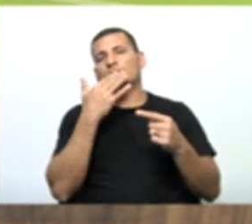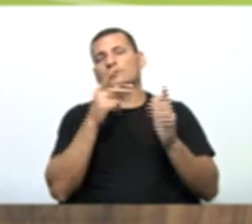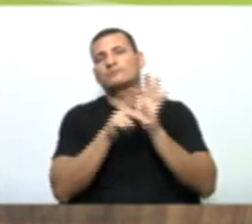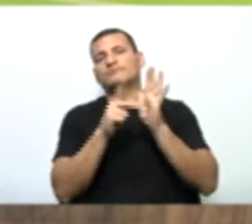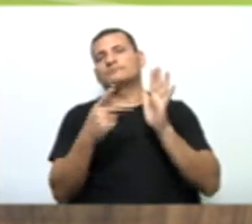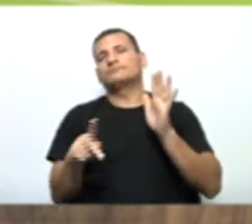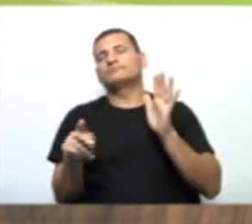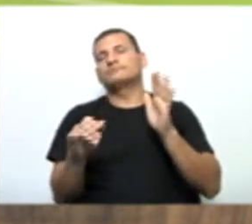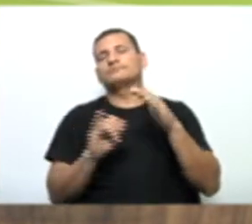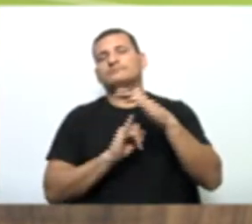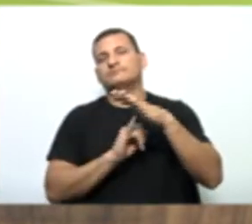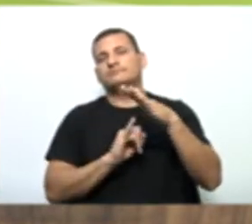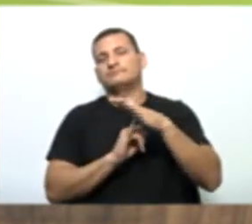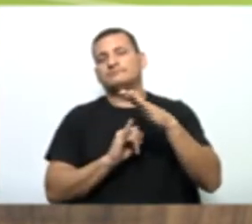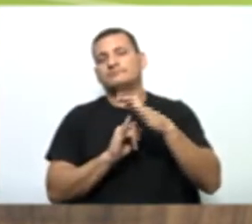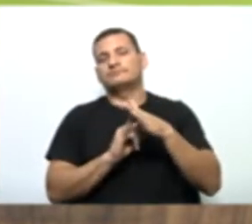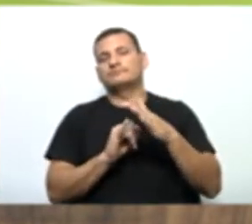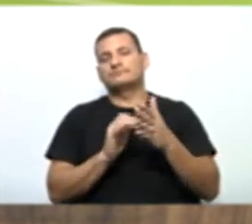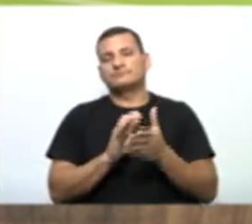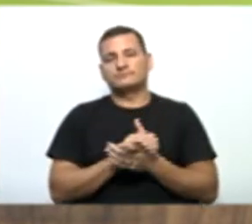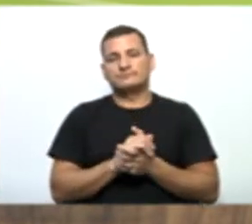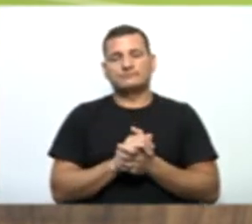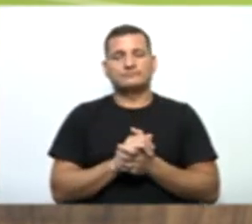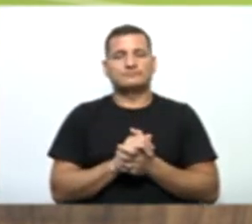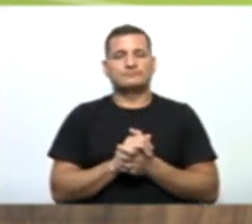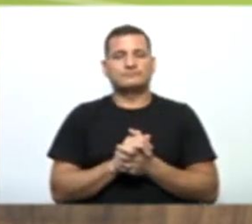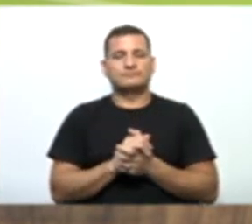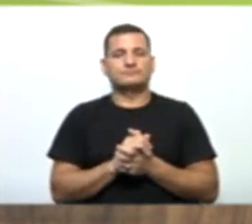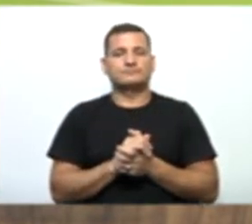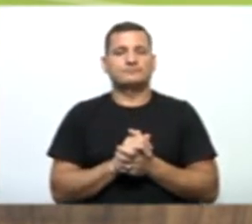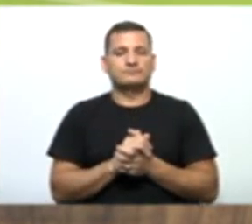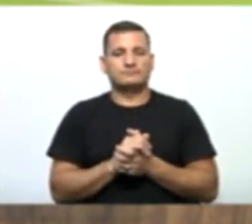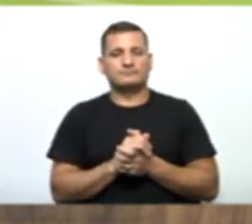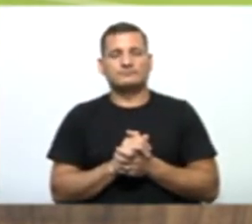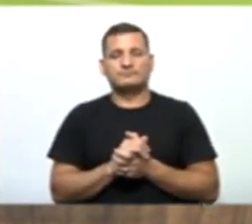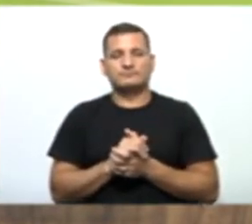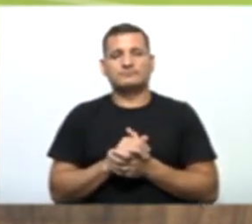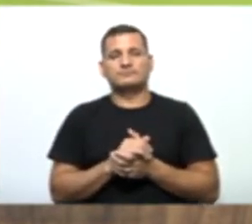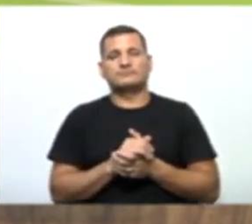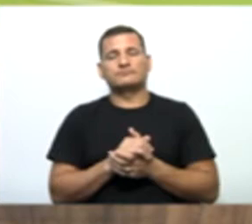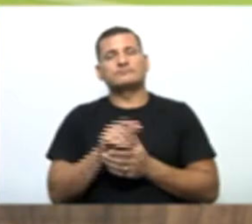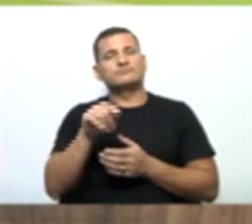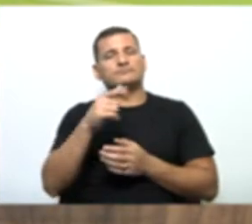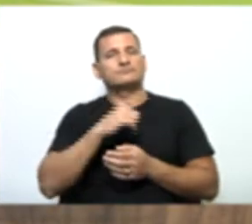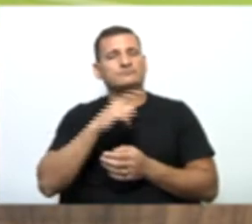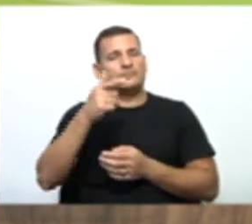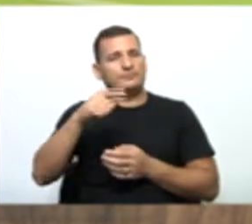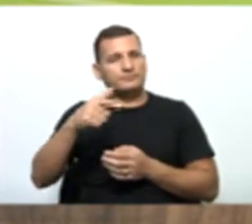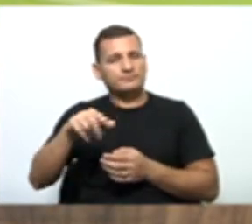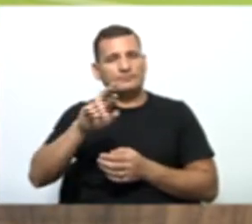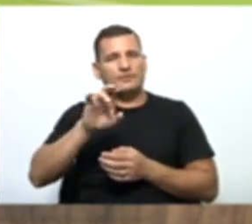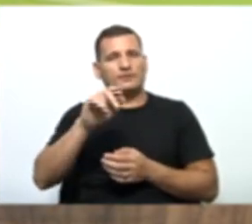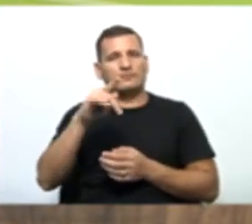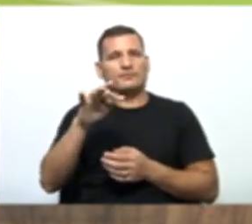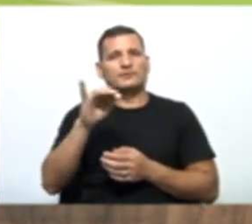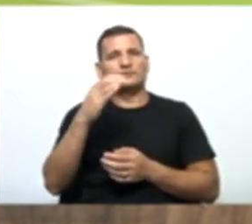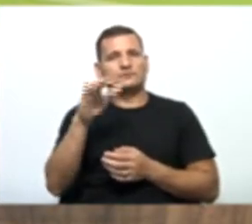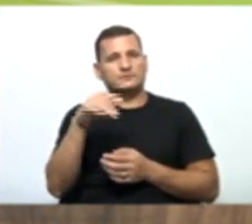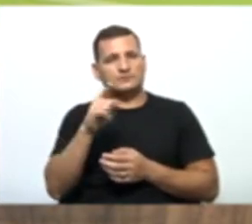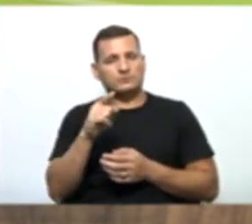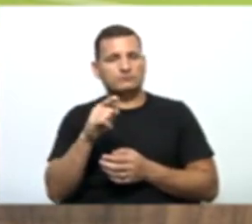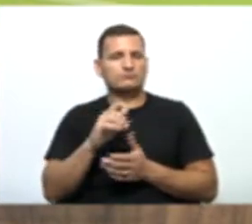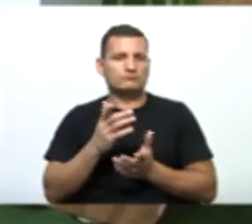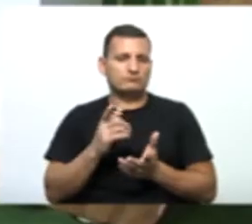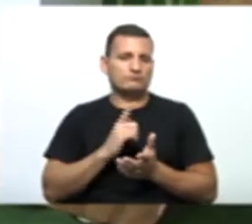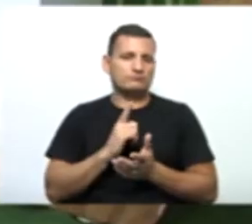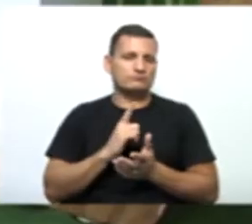aí se repete, né, Luísio? Com certeza. E causa, traz ali o que a gente está falando, repetição, pode ser considerado como